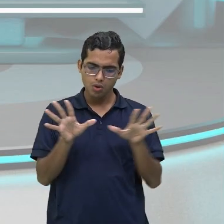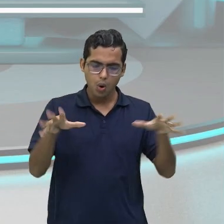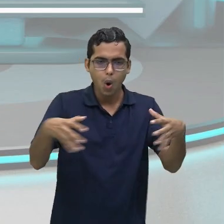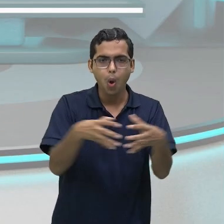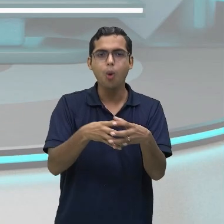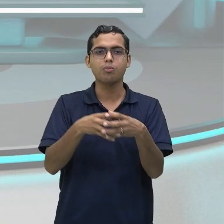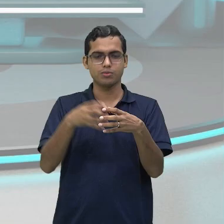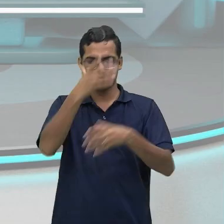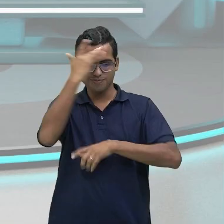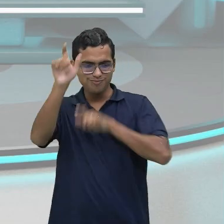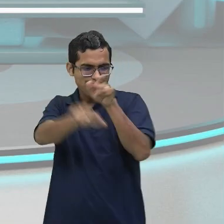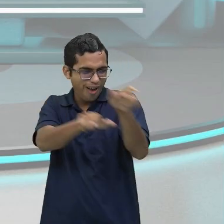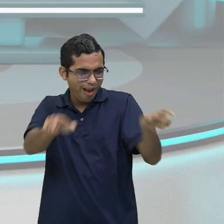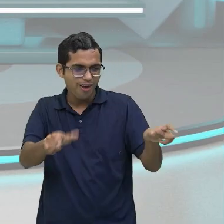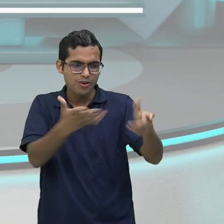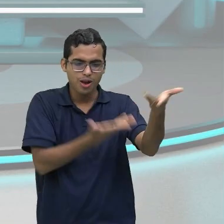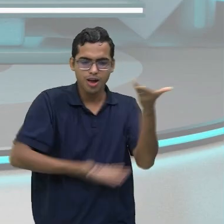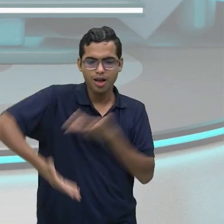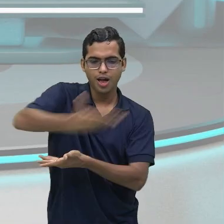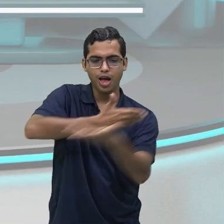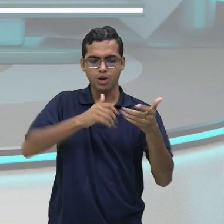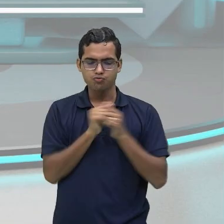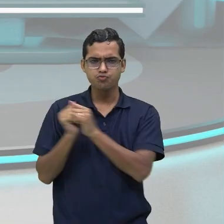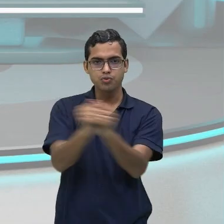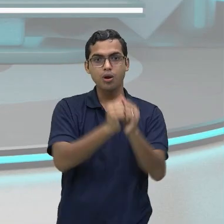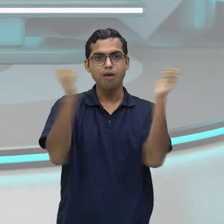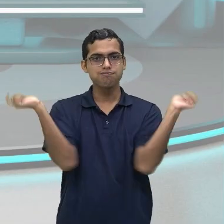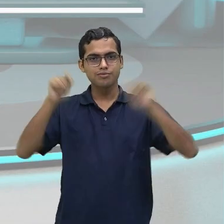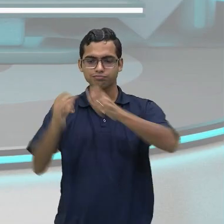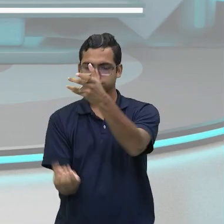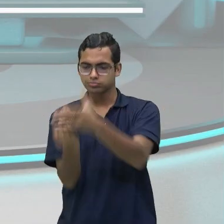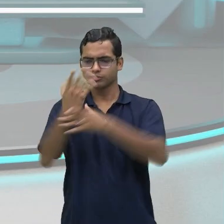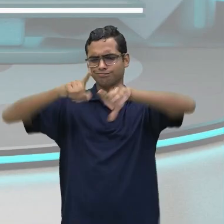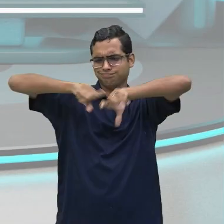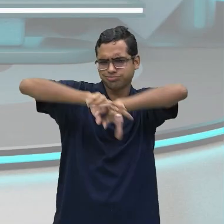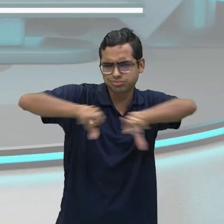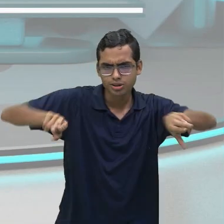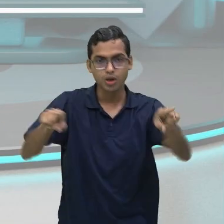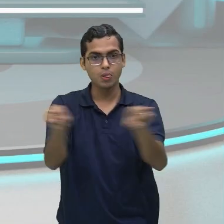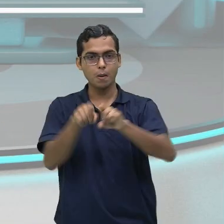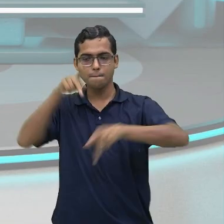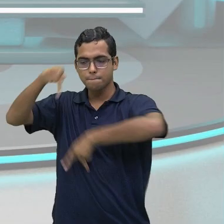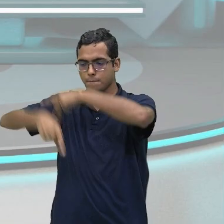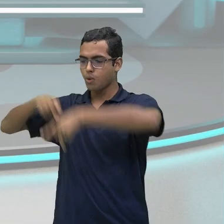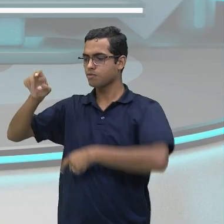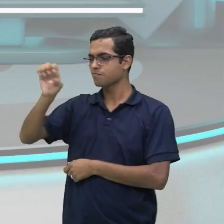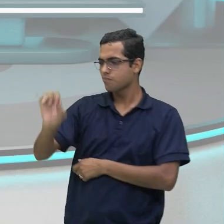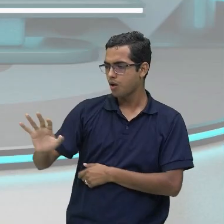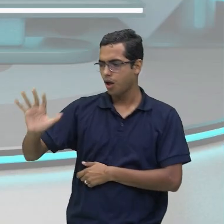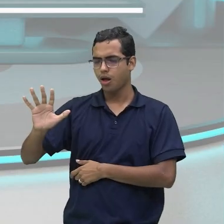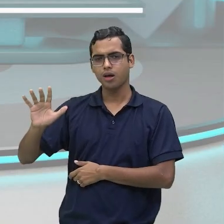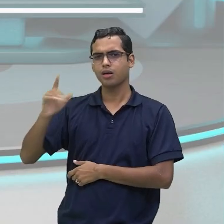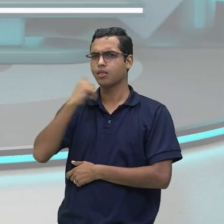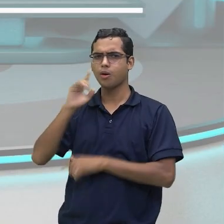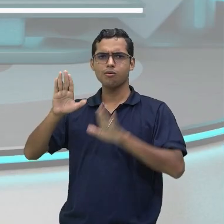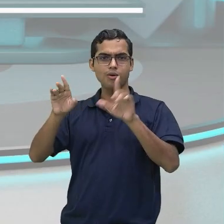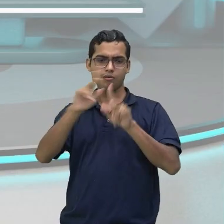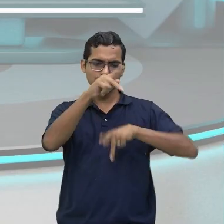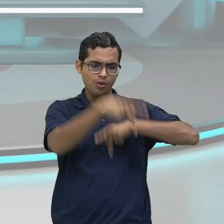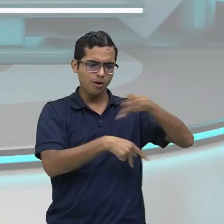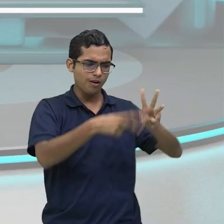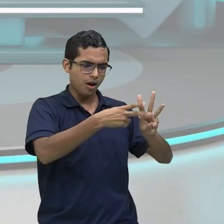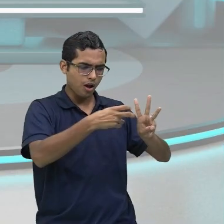junto com o outro. E quando a gente fala da arte nesse olhar dos nossos povos originários, vamos perceber